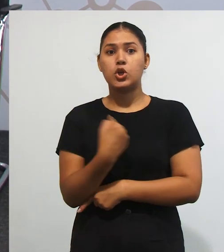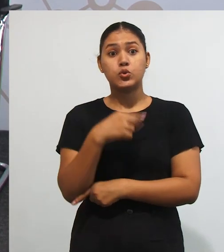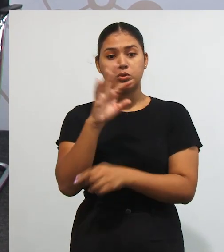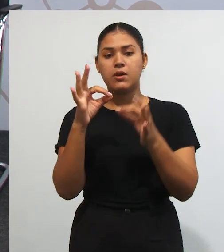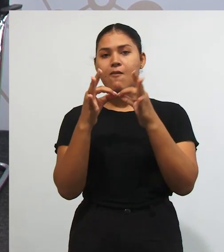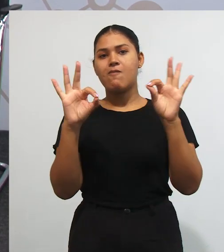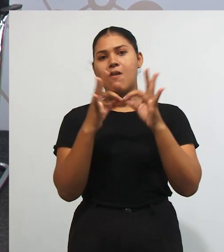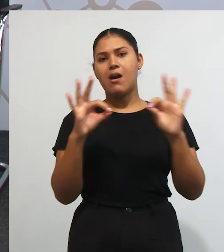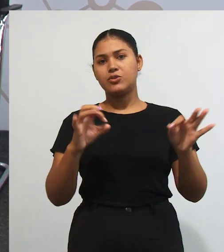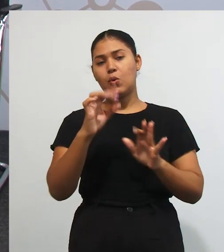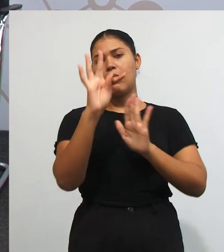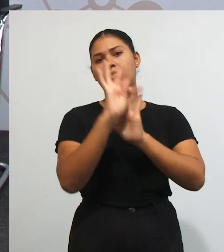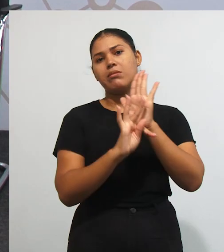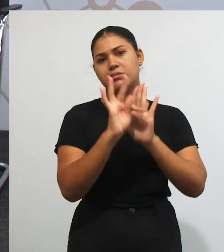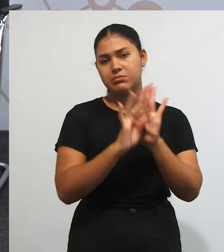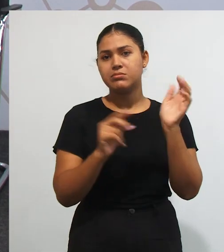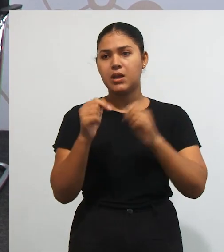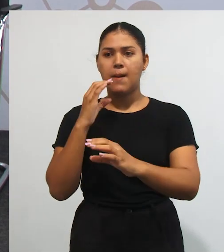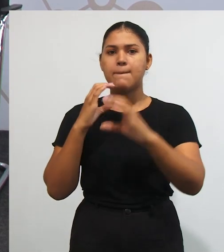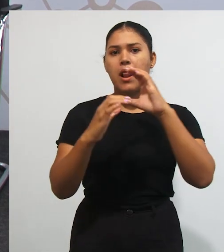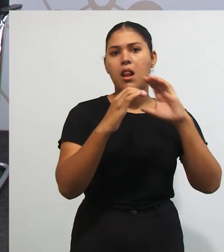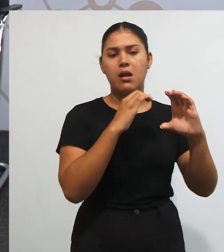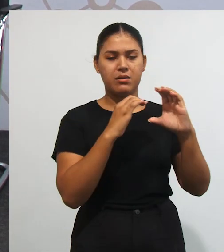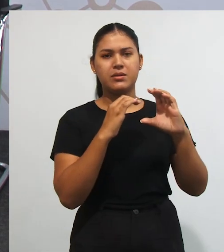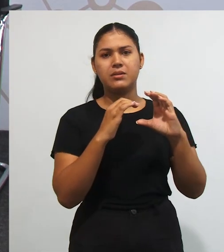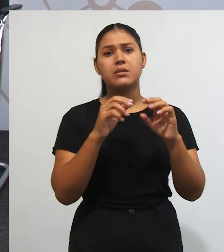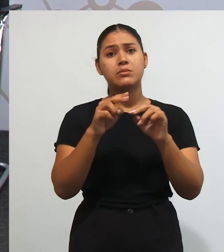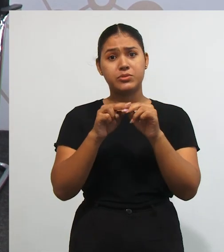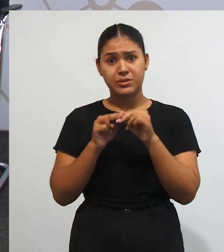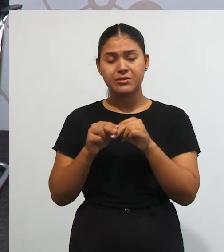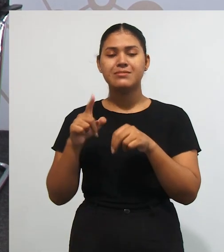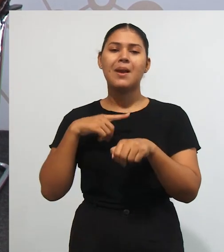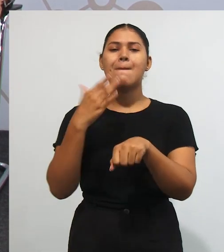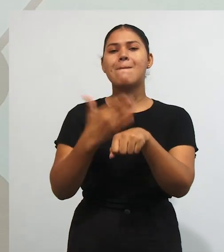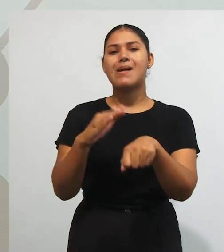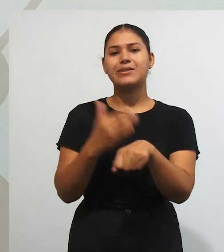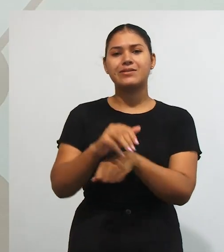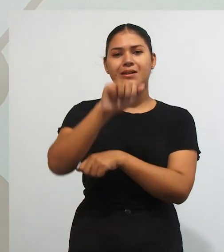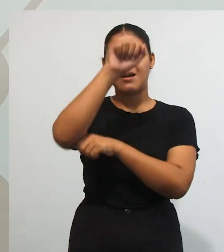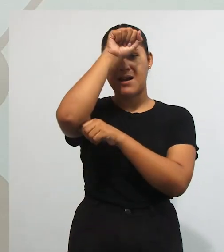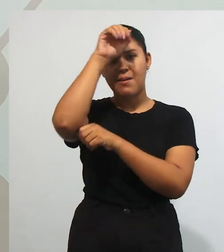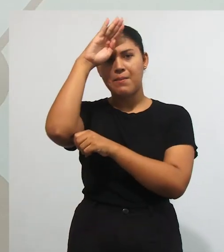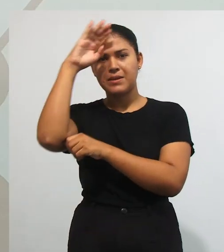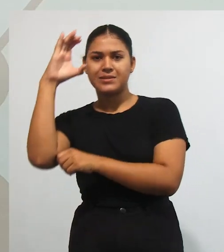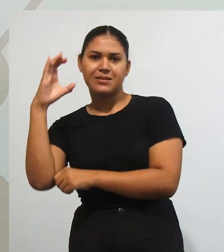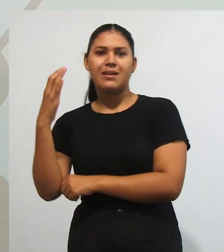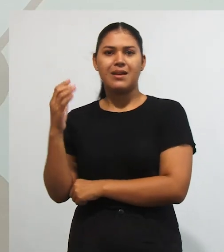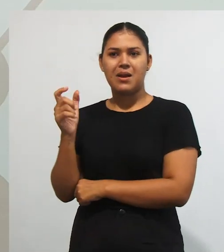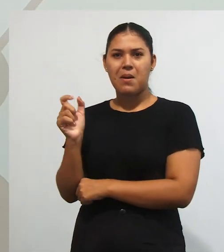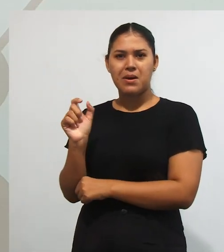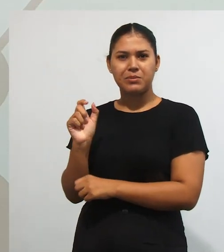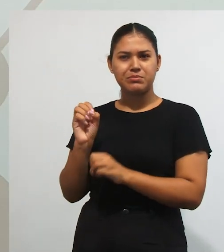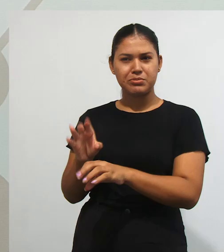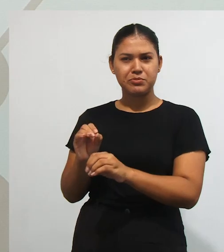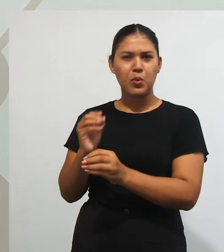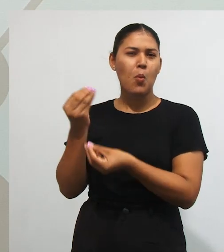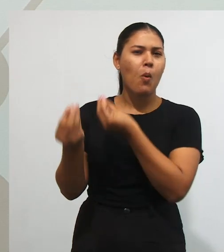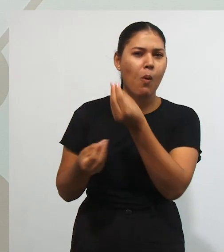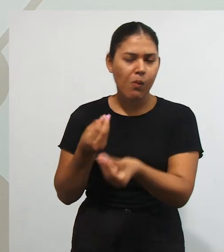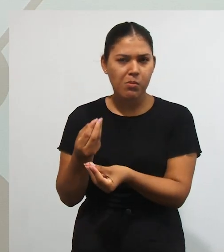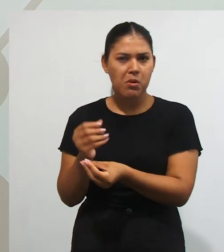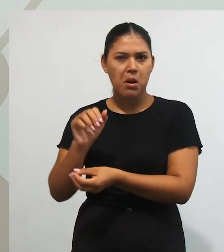concretos, também já vai influenciar no ato de alfabetizar, não vai, professor? Exatamente. O que você está dizendo é de